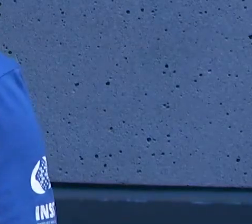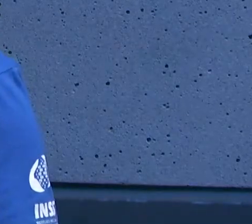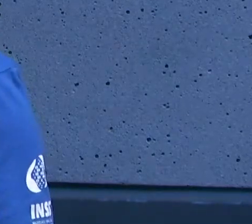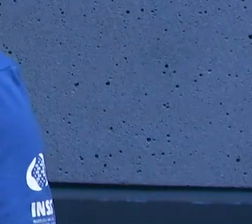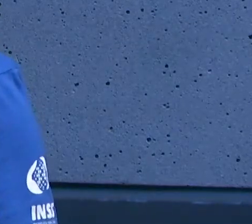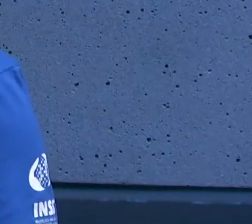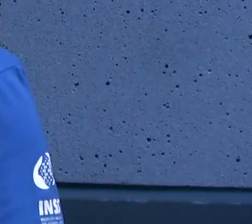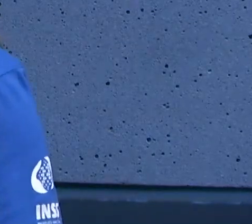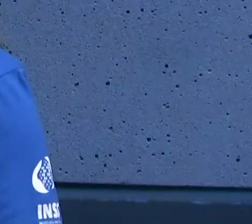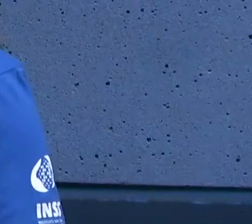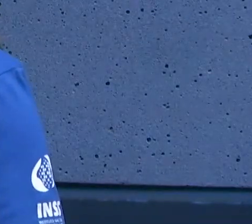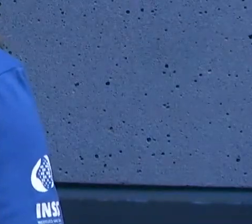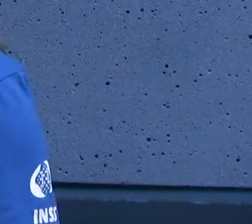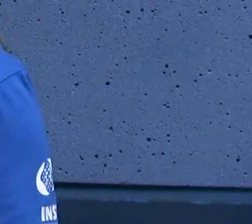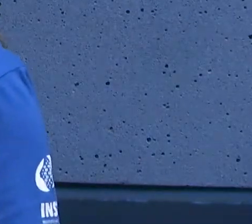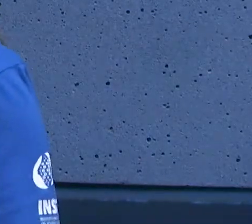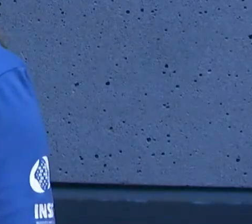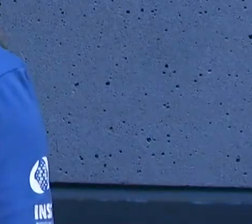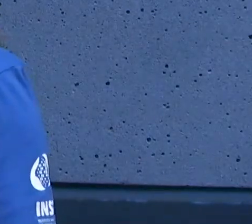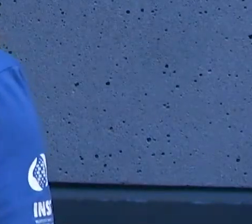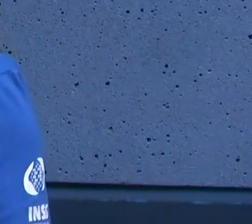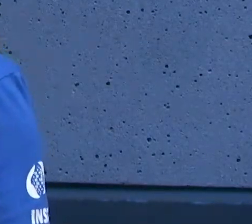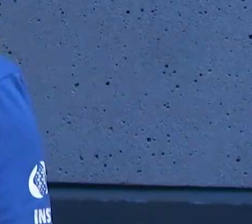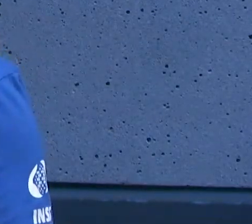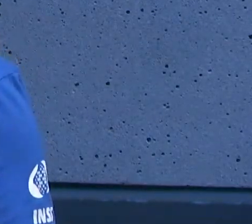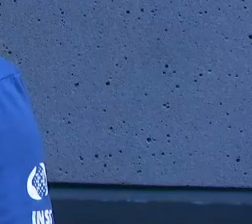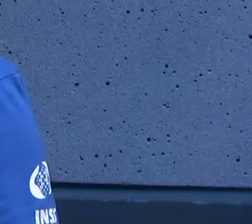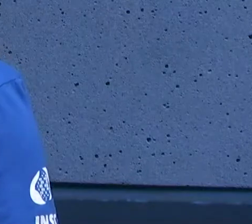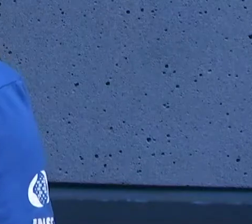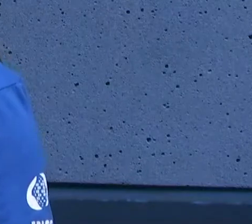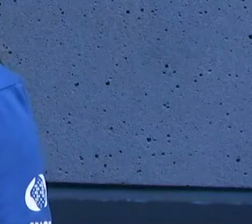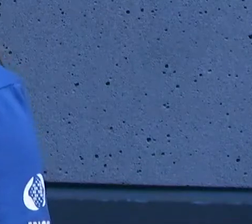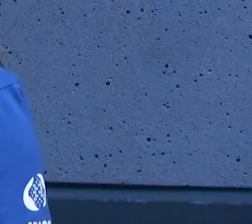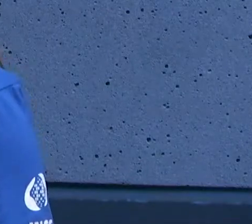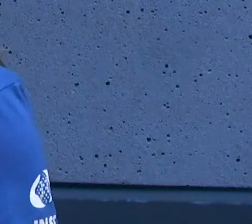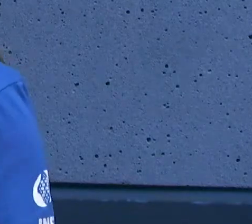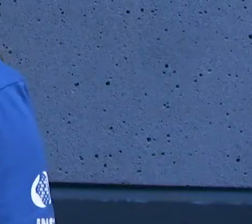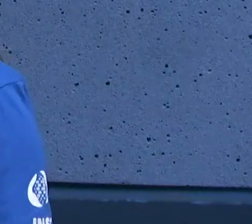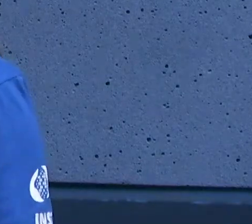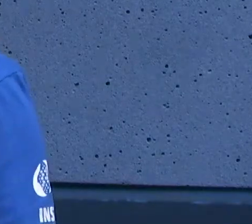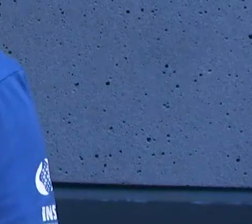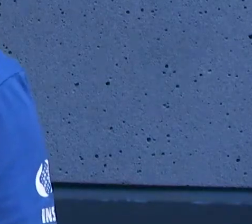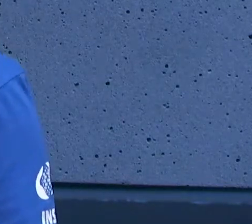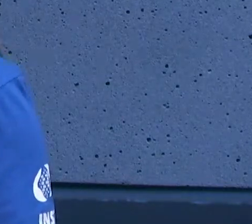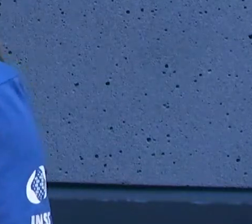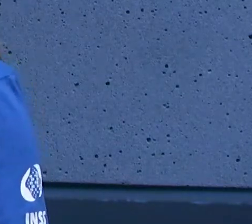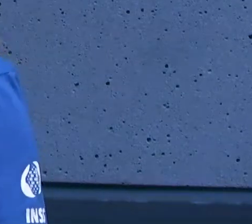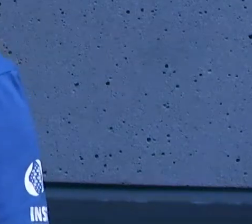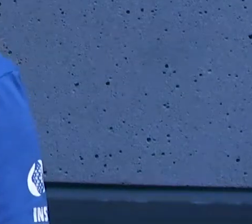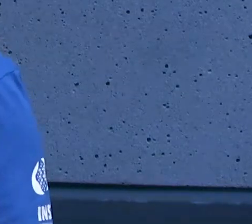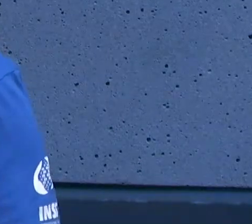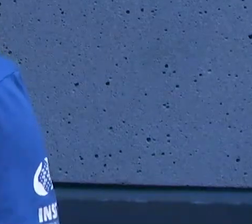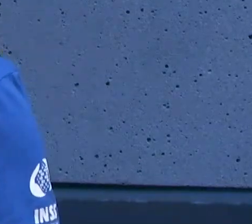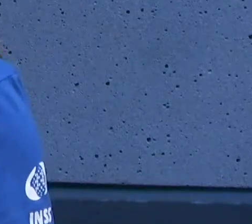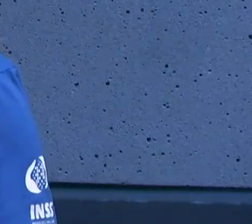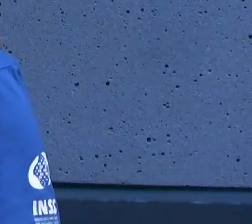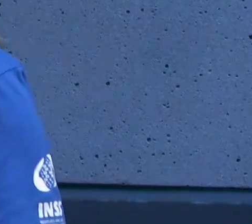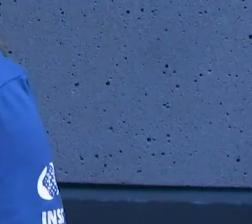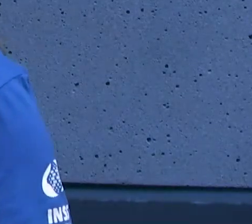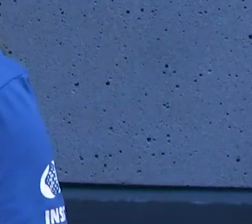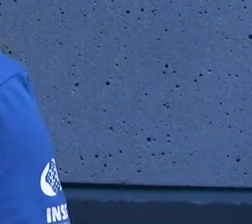se cadastra, é um ambiente seguro e pode acessar os diversos serviços do INSS, extratos, o extrato do